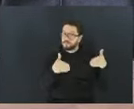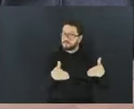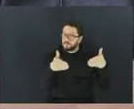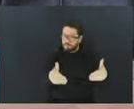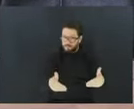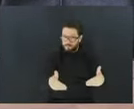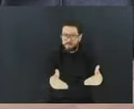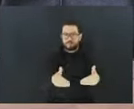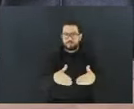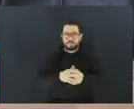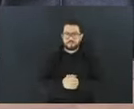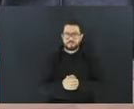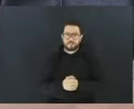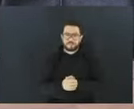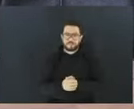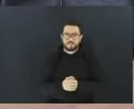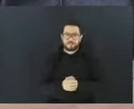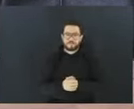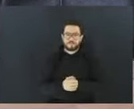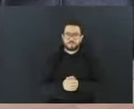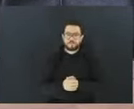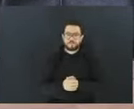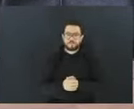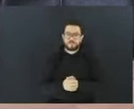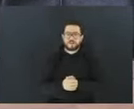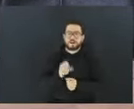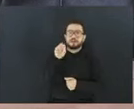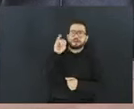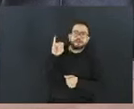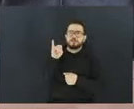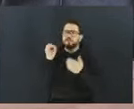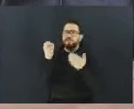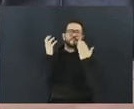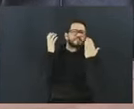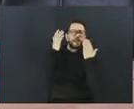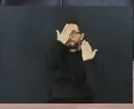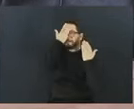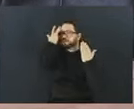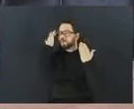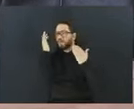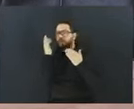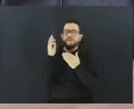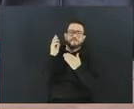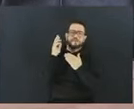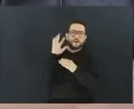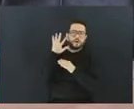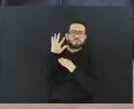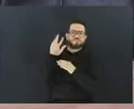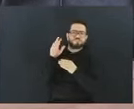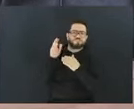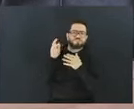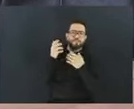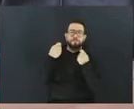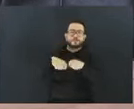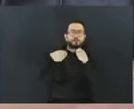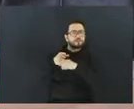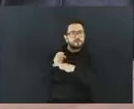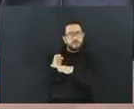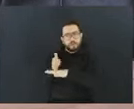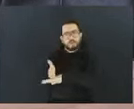abordar indivíduos suspeitos naquela região. O senhor entende? Então, por isso que é fundamental o registro desse tipo de ocorrência.